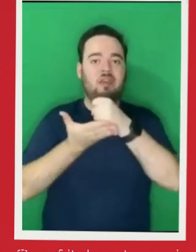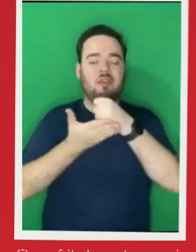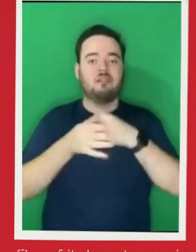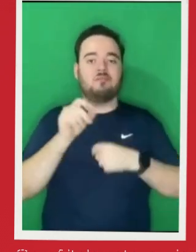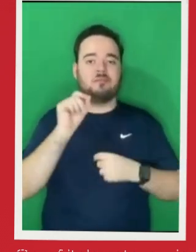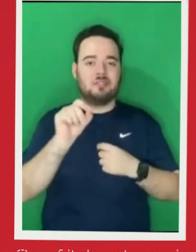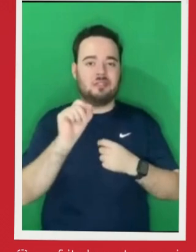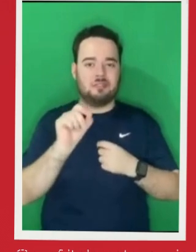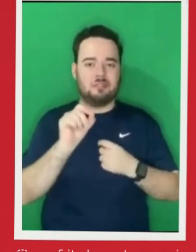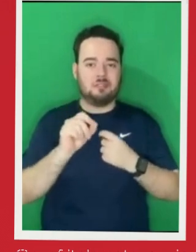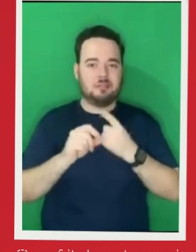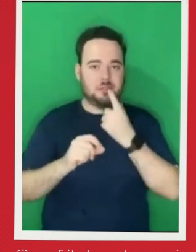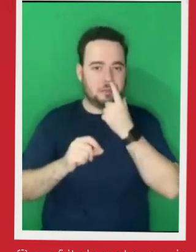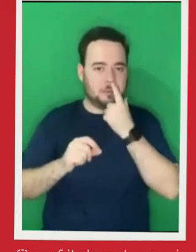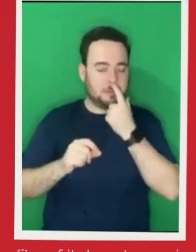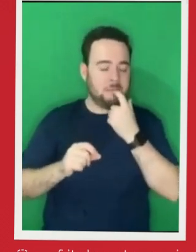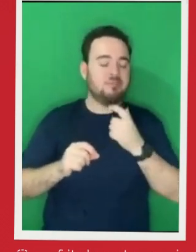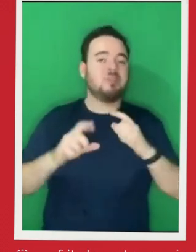uma